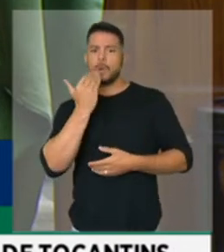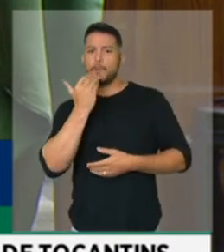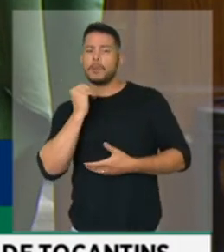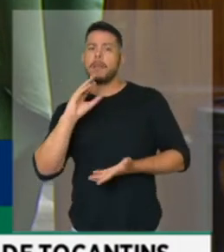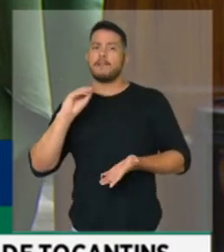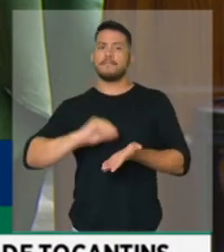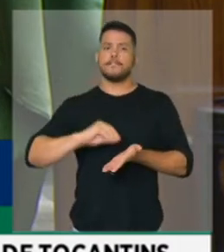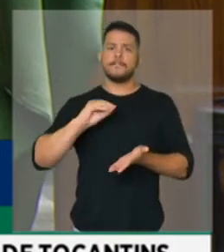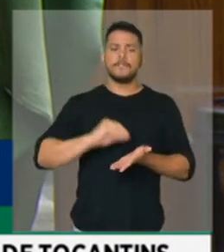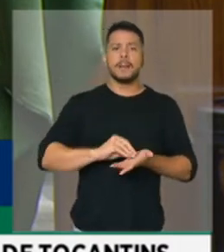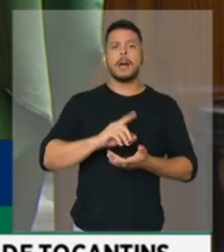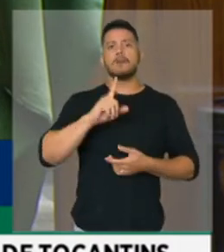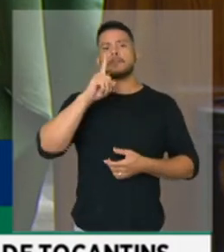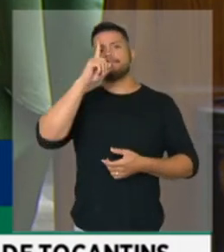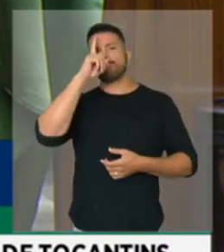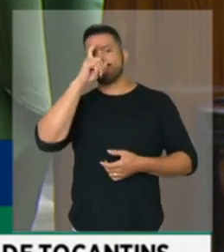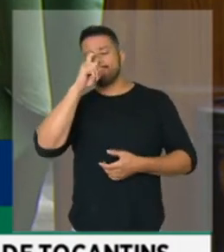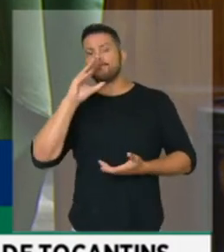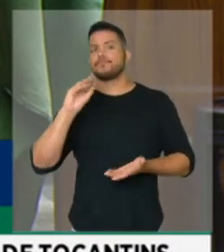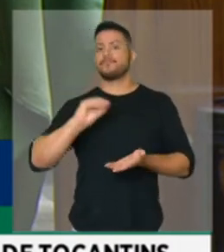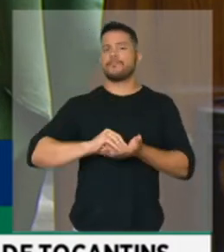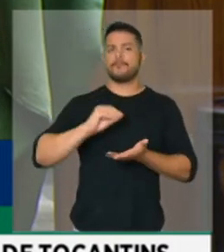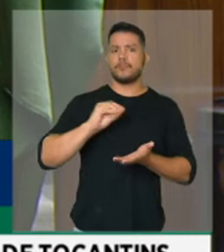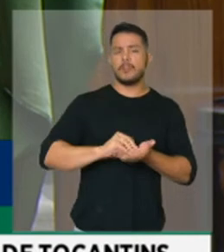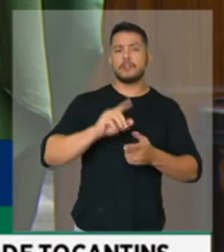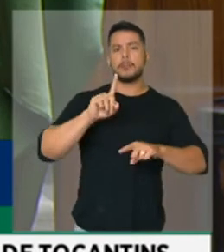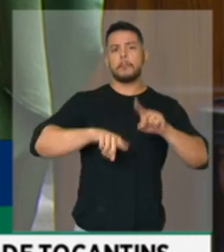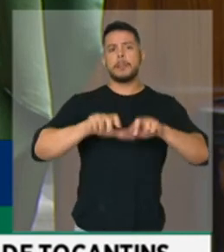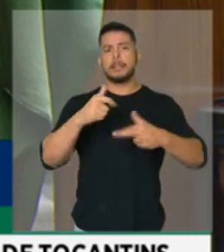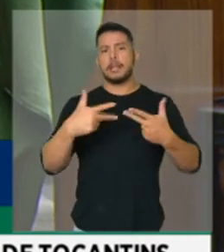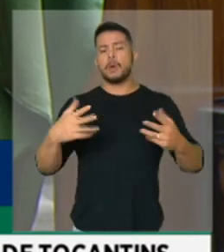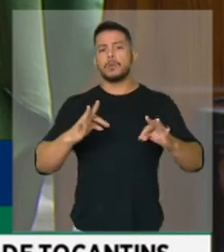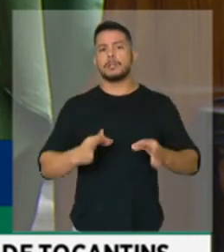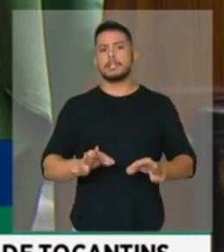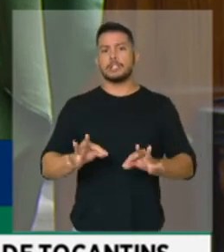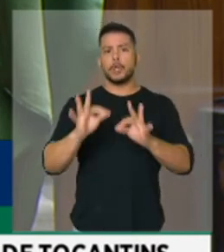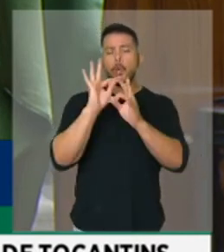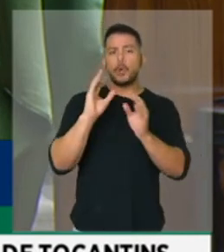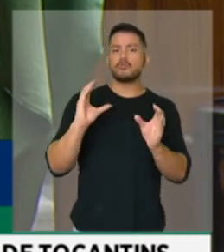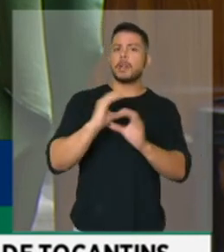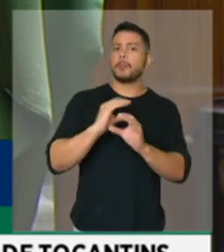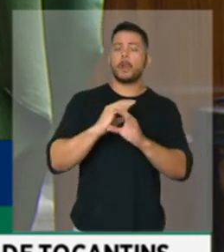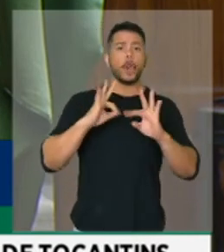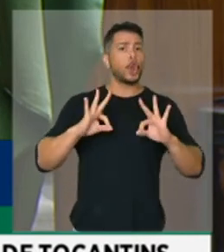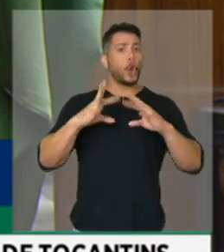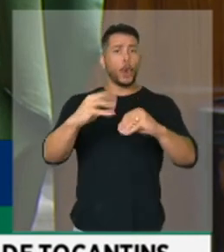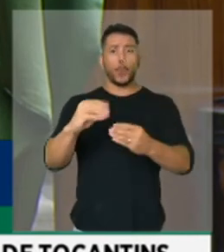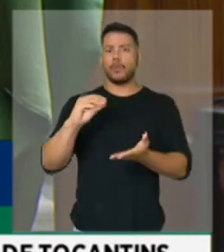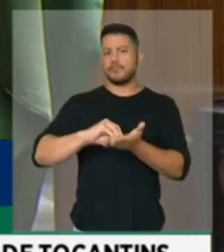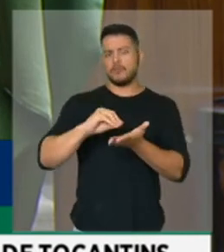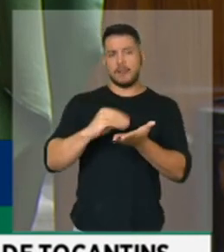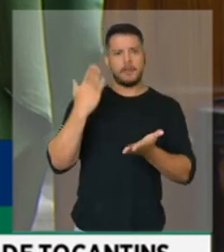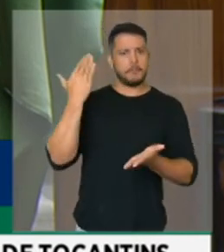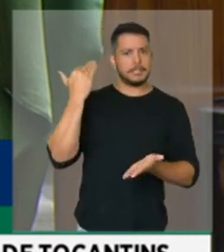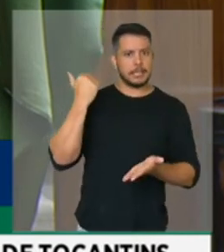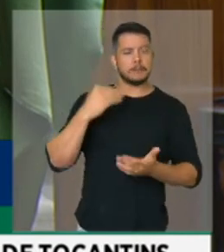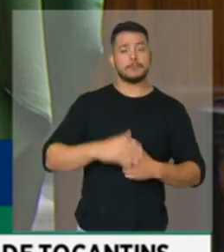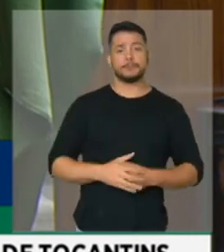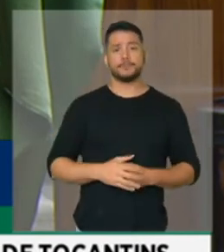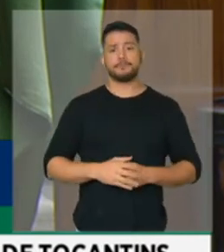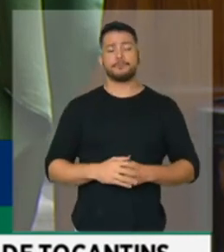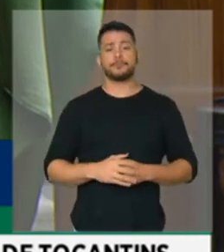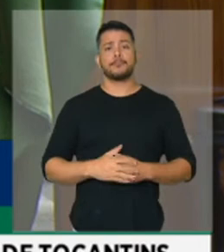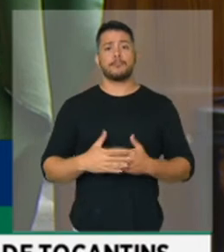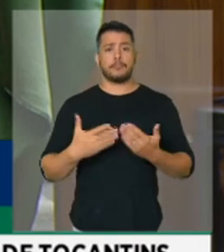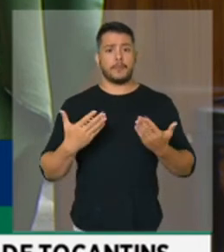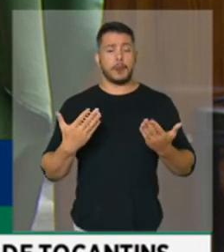médico, aos amparados recursos materiais e tecnológicos, laboratoriais precários. Tais agentes públicos não apenas cumpriram